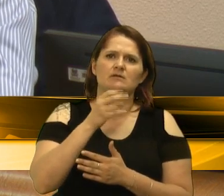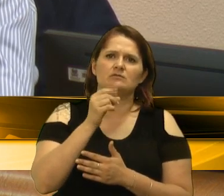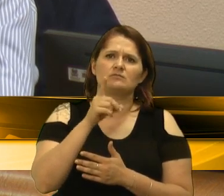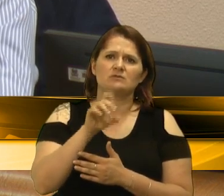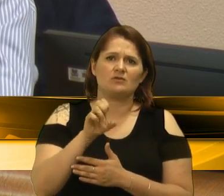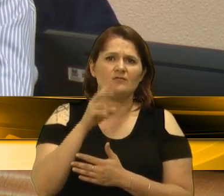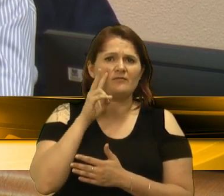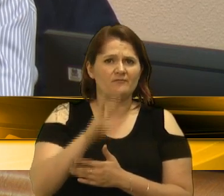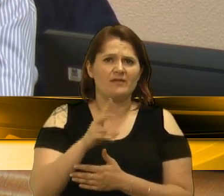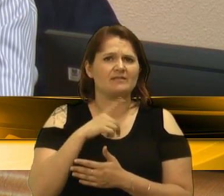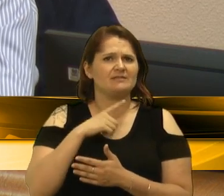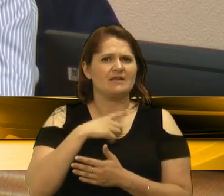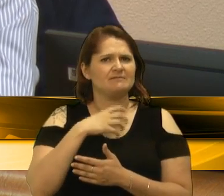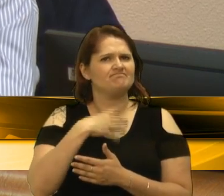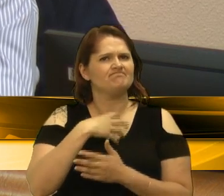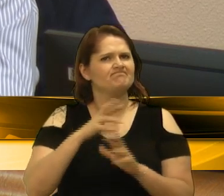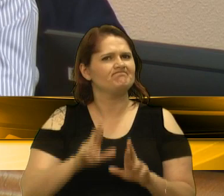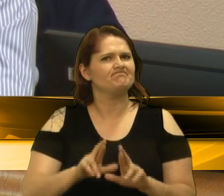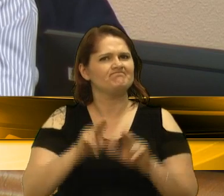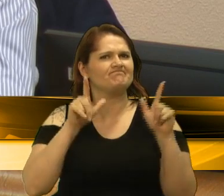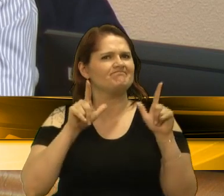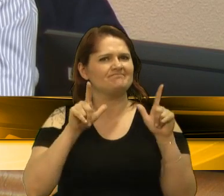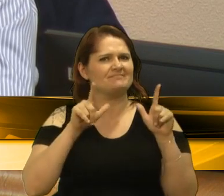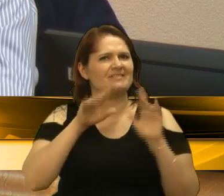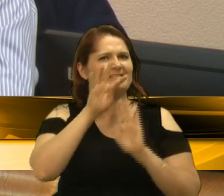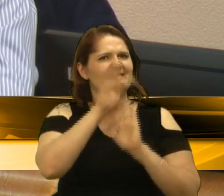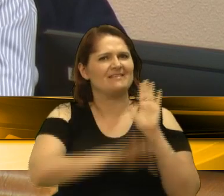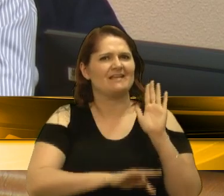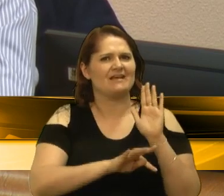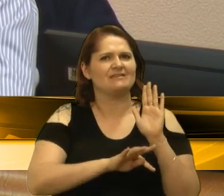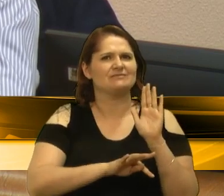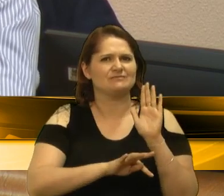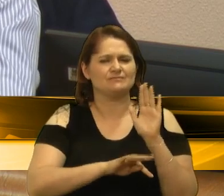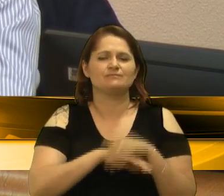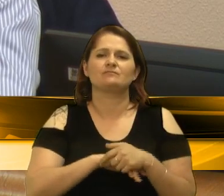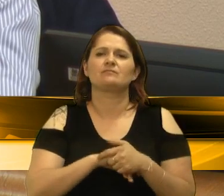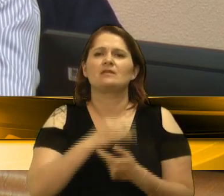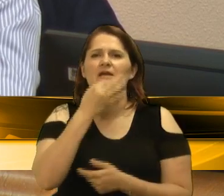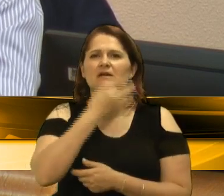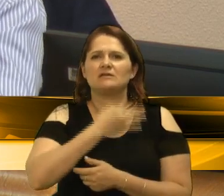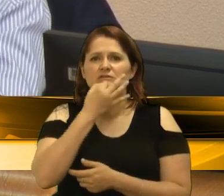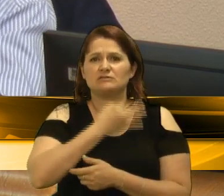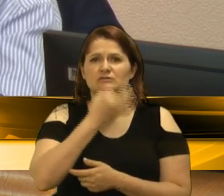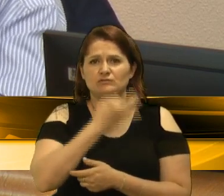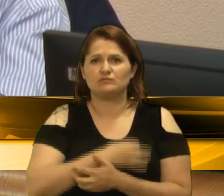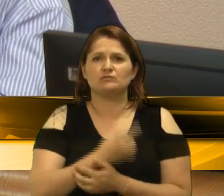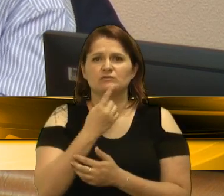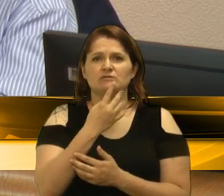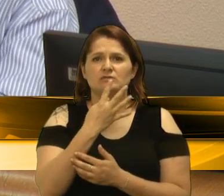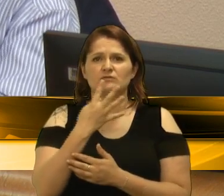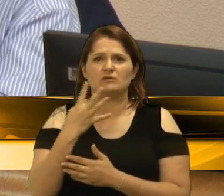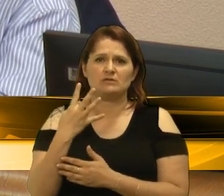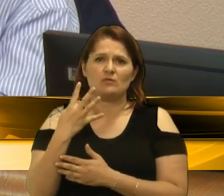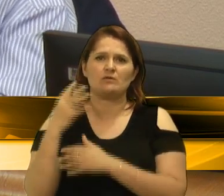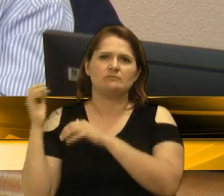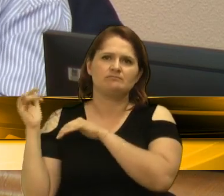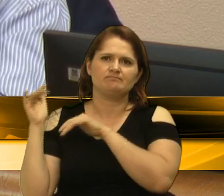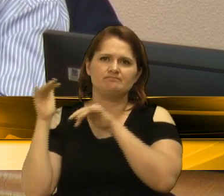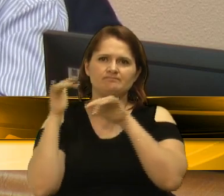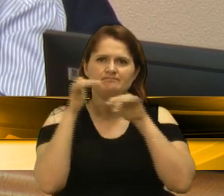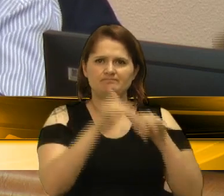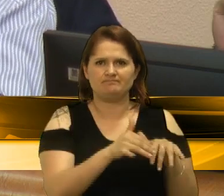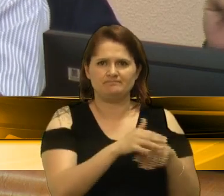nela abordadas. Caxias do Sul, 26 de setembro de 2019, 144 anos da colonização e 129 anos da emancipação